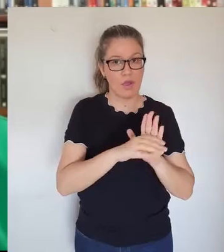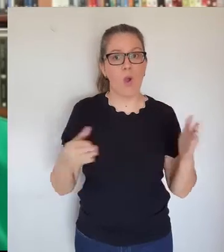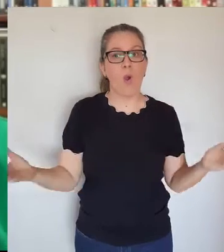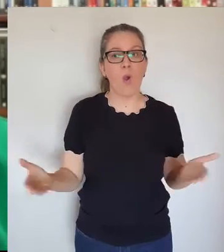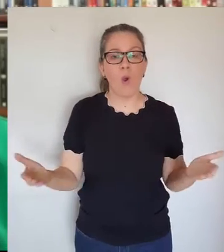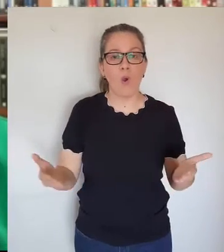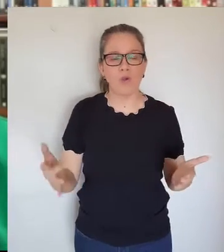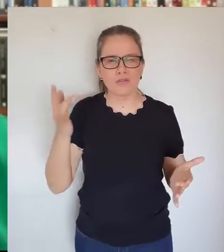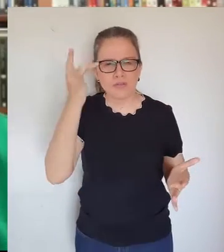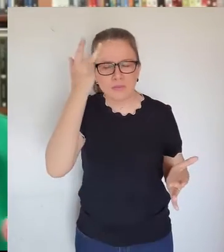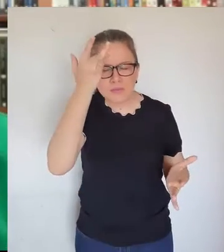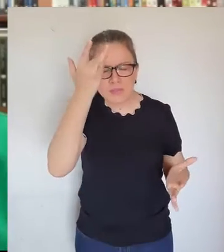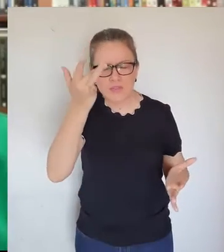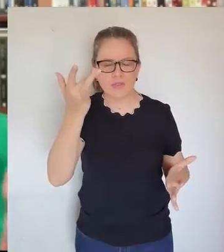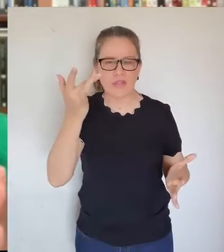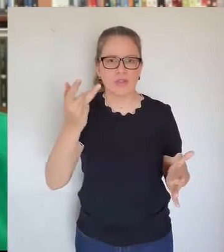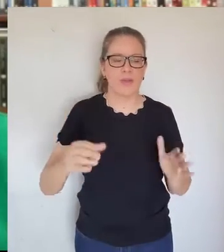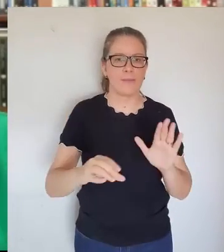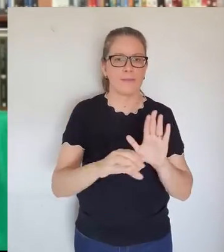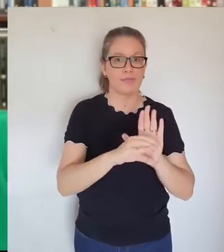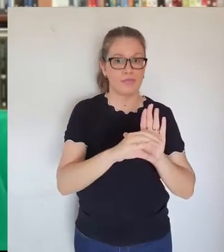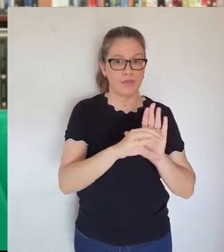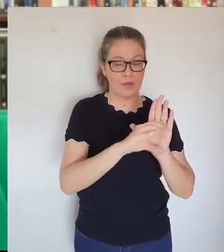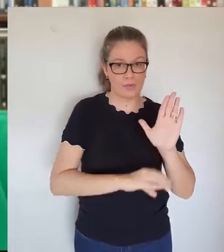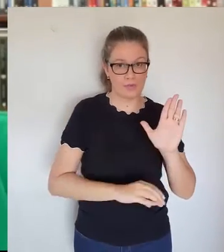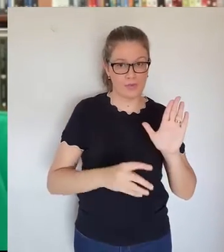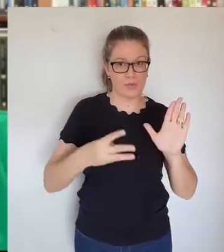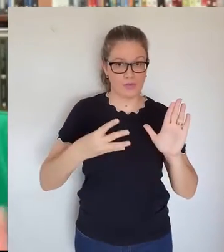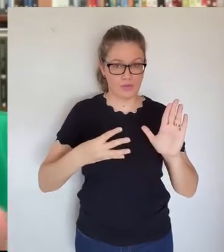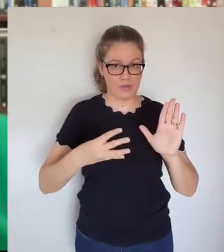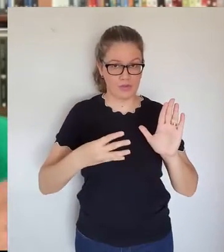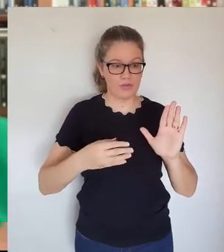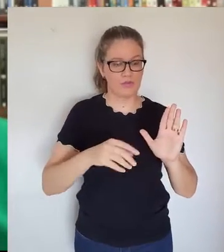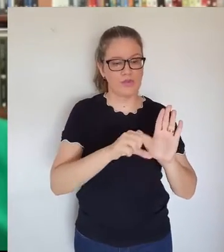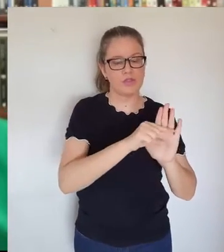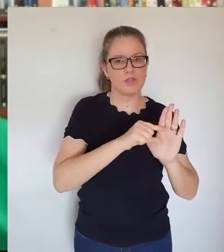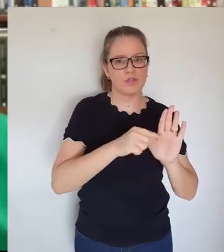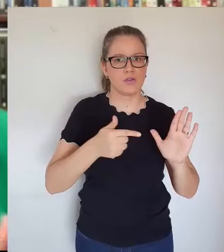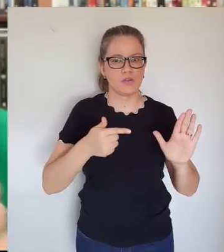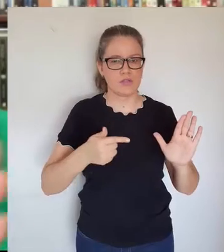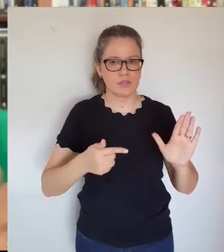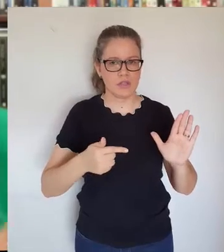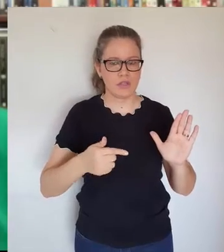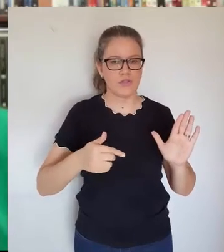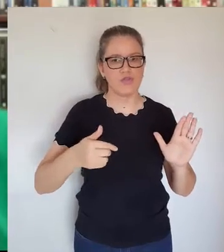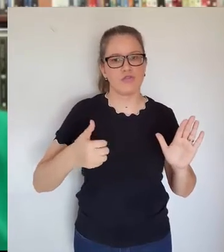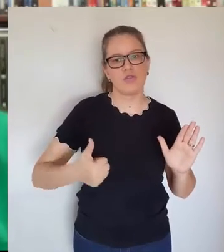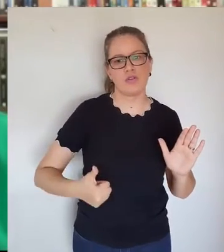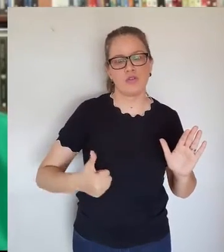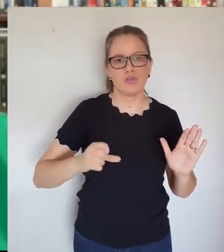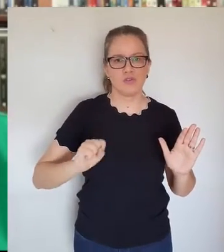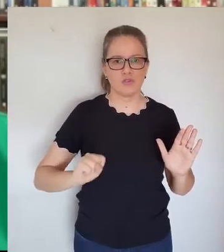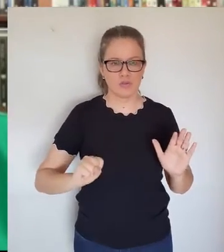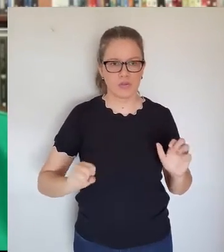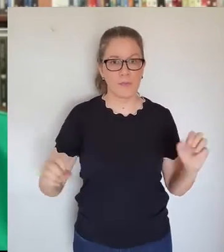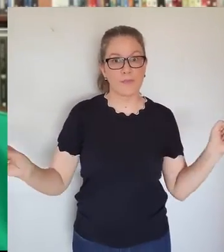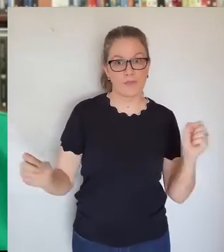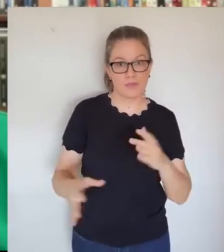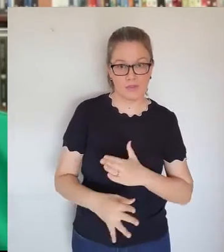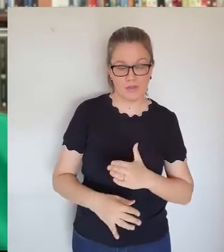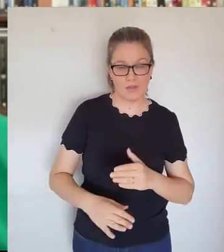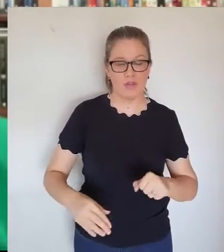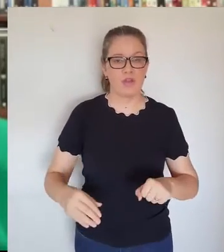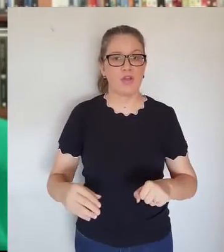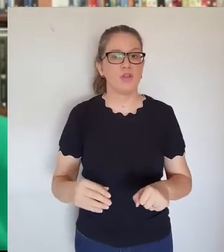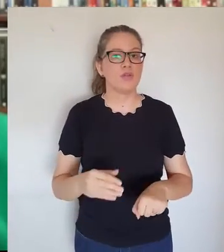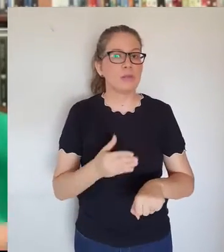hoje, capítulo 4, versículo de 7 a 18. Encerrando a sua sessão prática, no estudo anterior, conforme vimos,